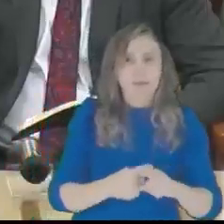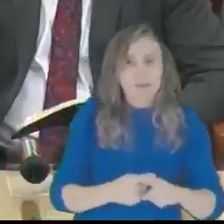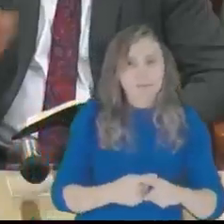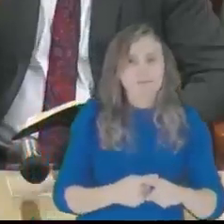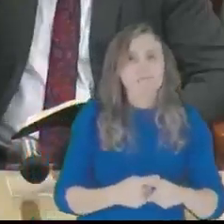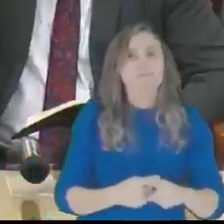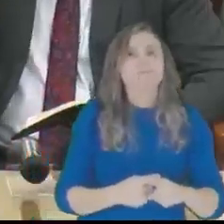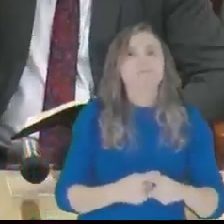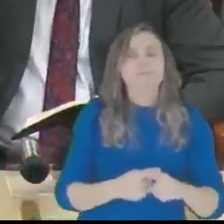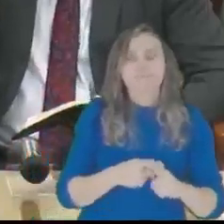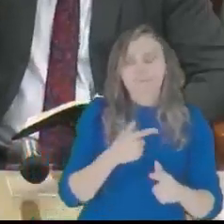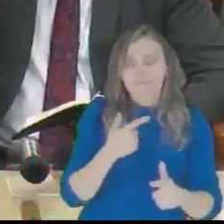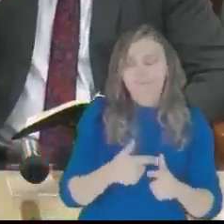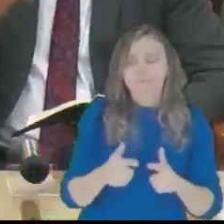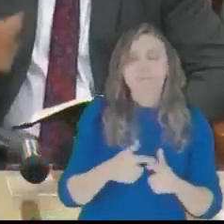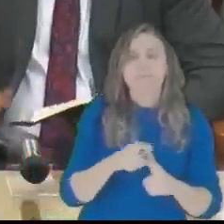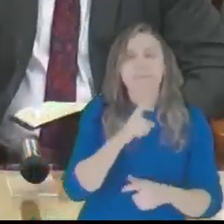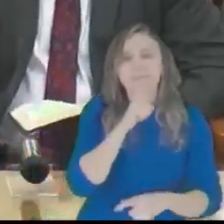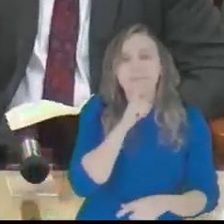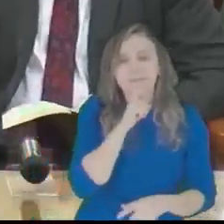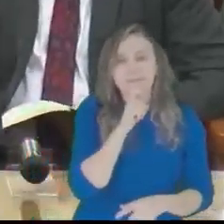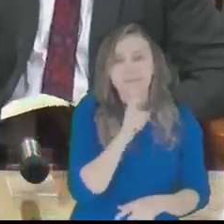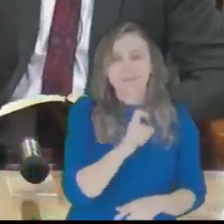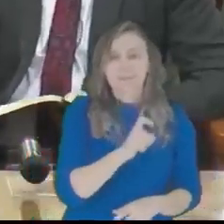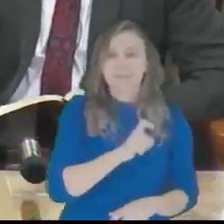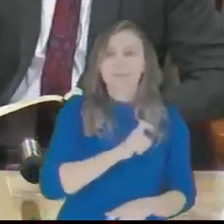a pior crise da história.